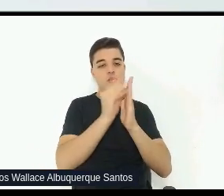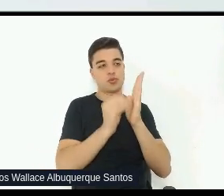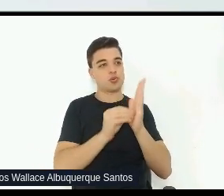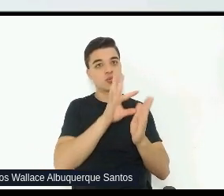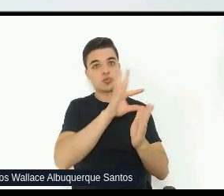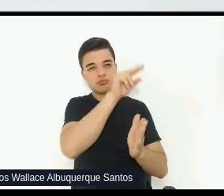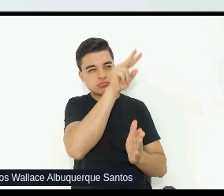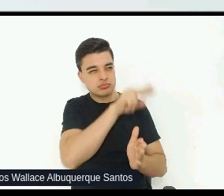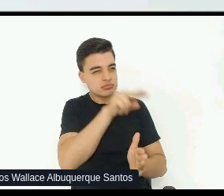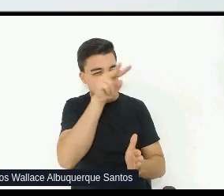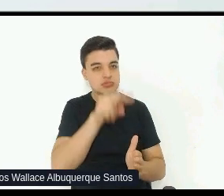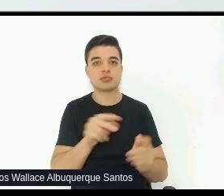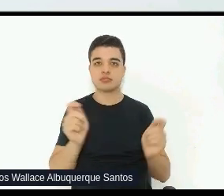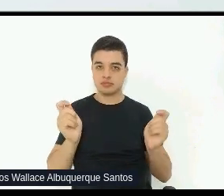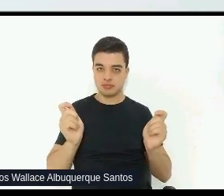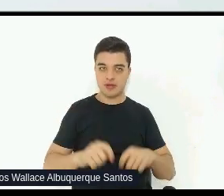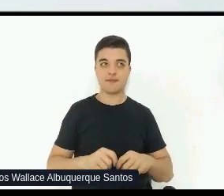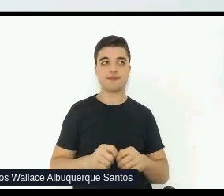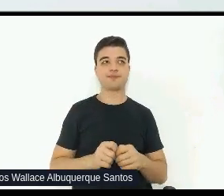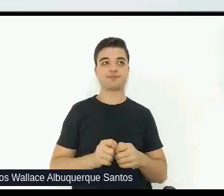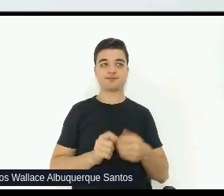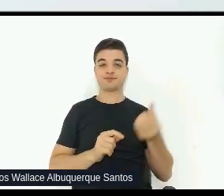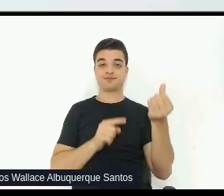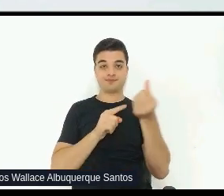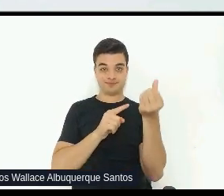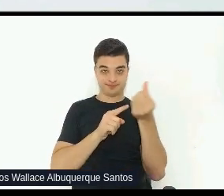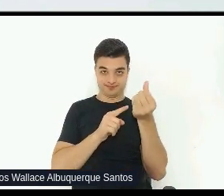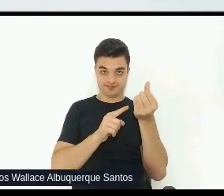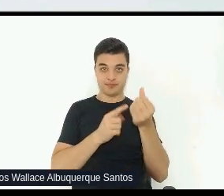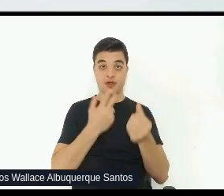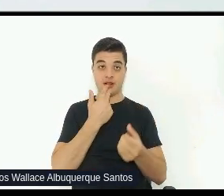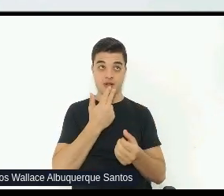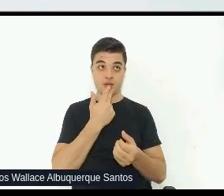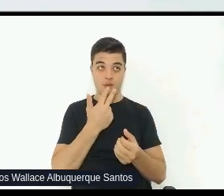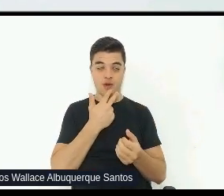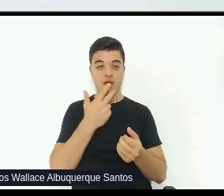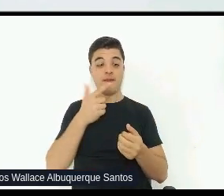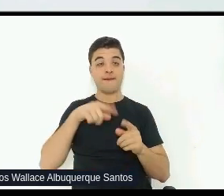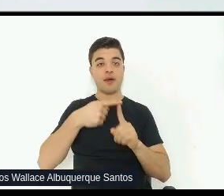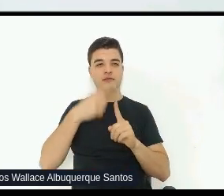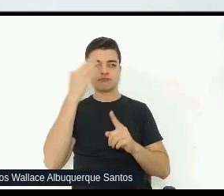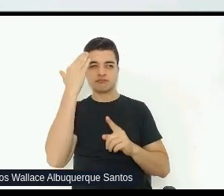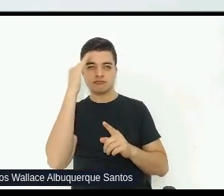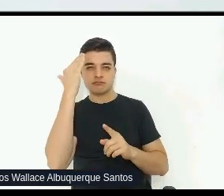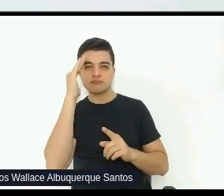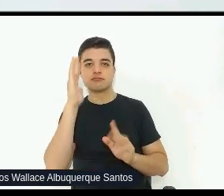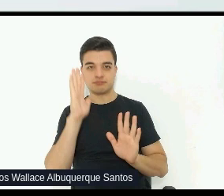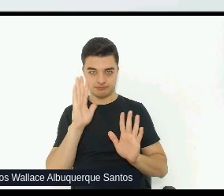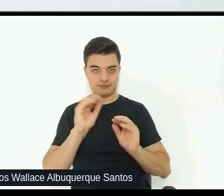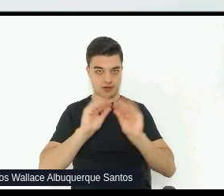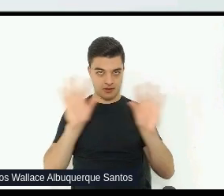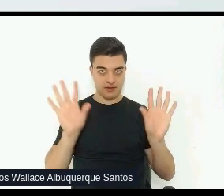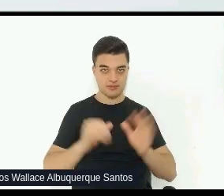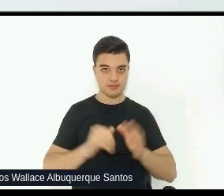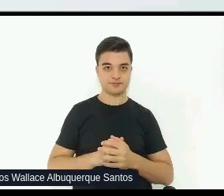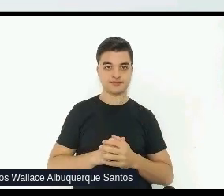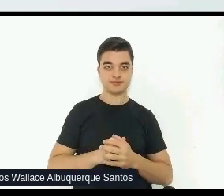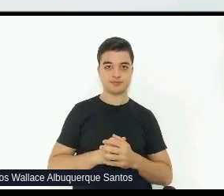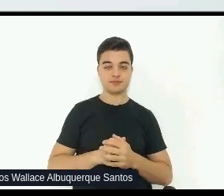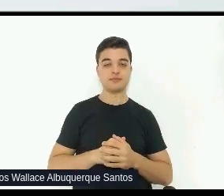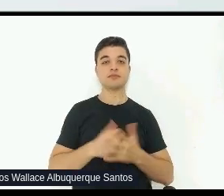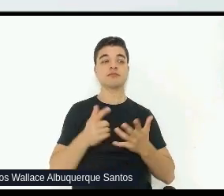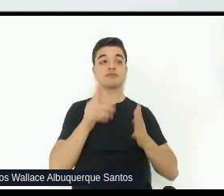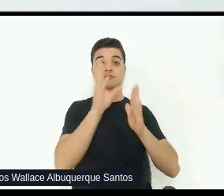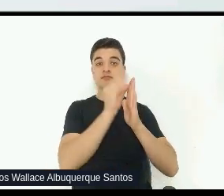Depois disso, a gente tem o idioma e compreensão, que conversa muito com contraste e legibilidade também. O conteúdo da página ele precisa ser